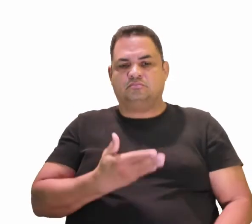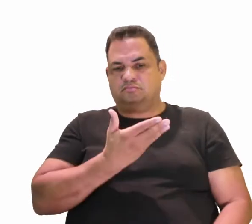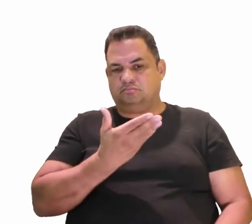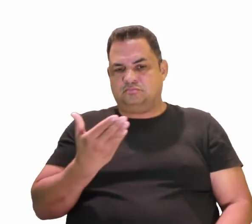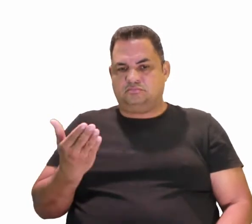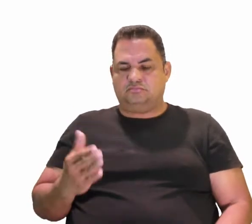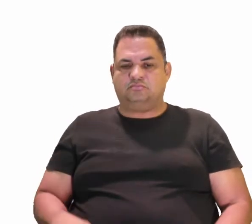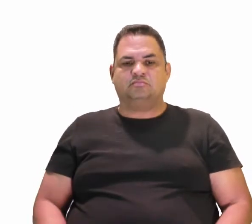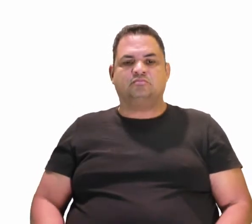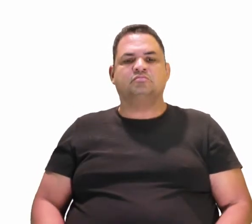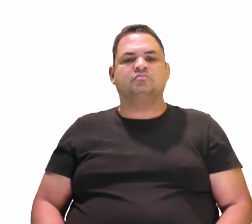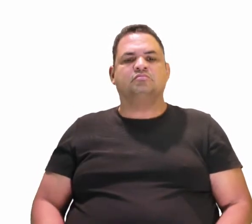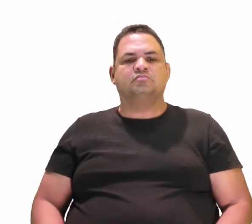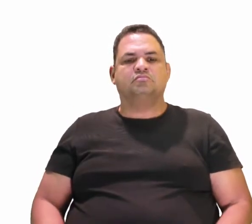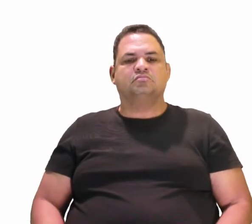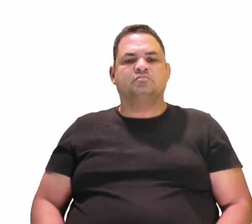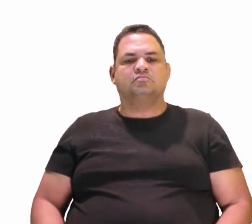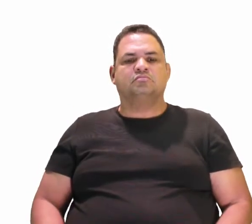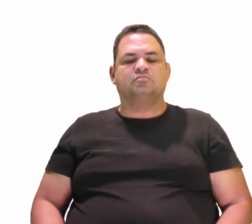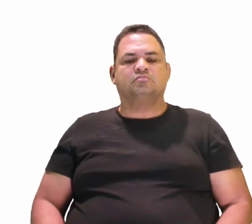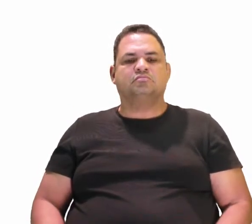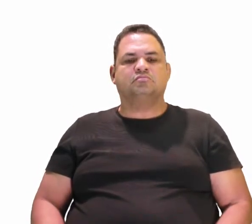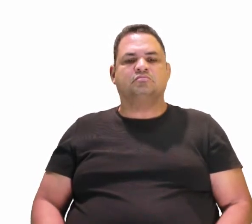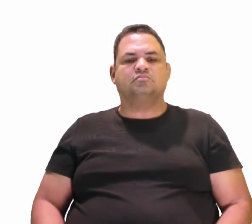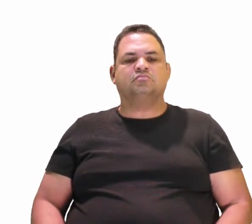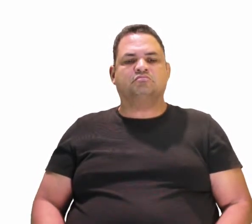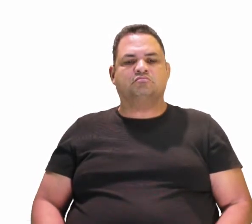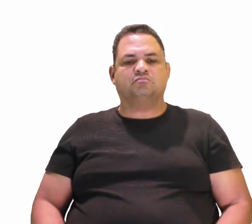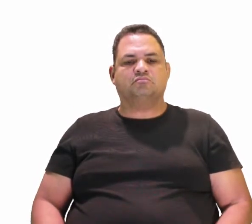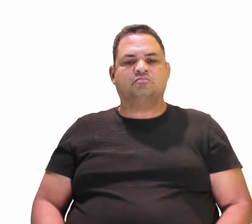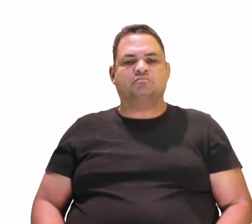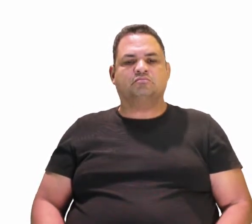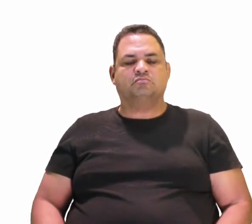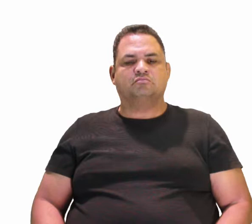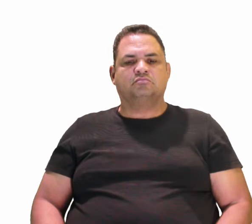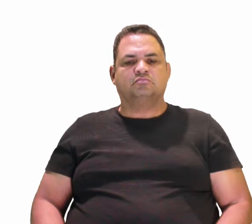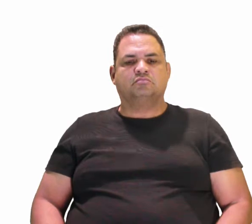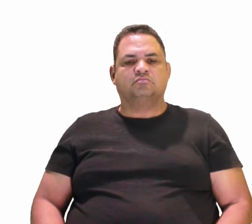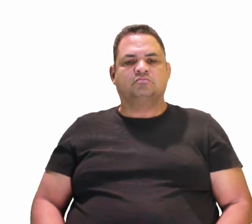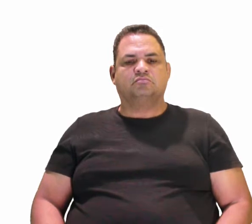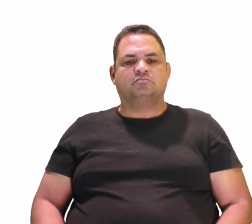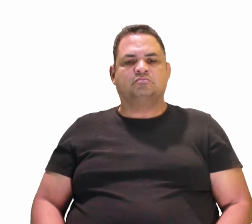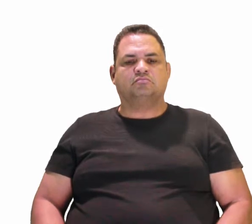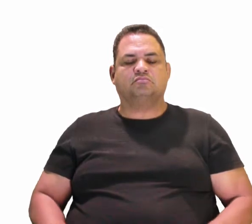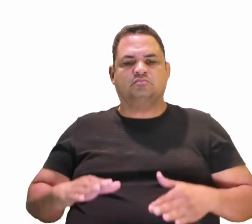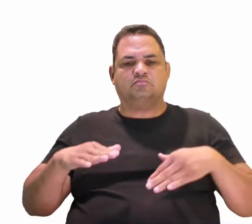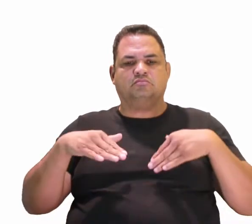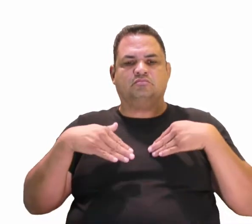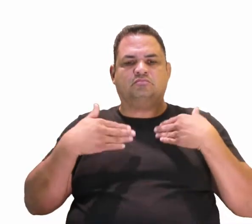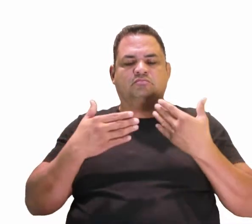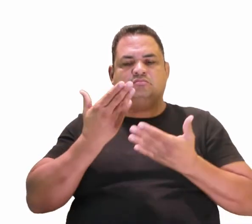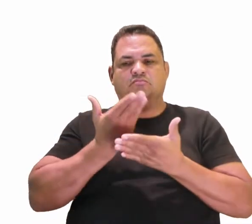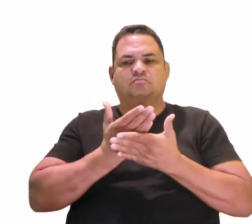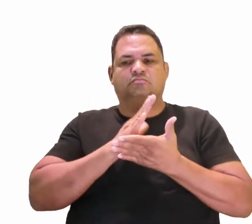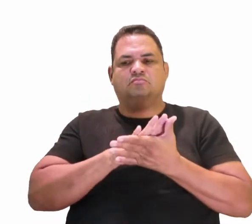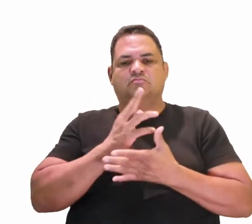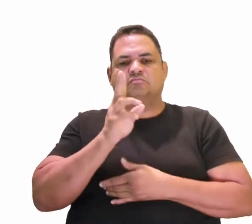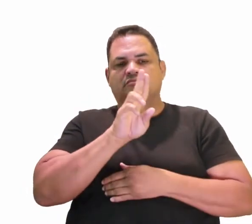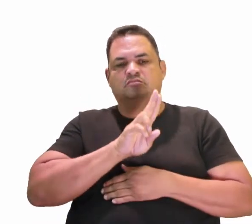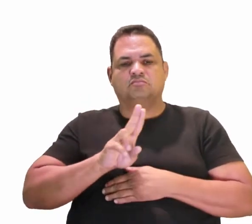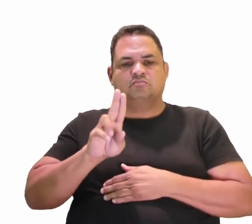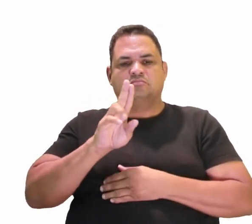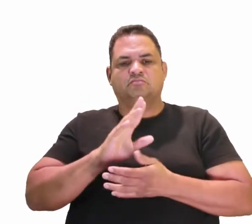active, certo? Seja ativo, na hora de traduzir, eu vou usar